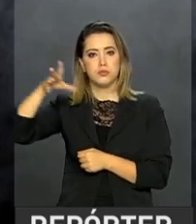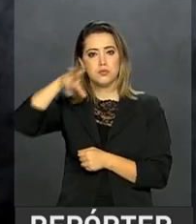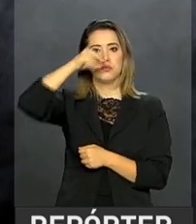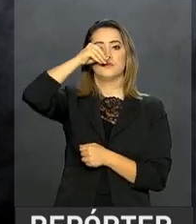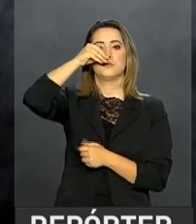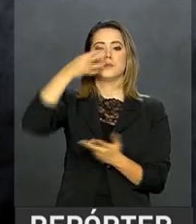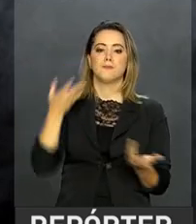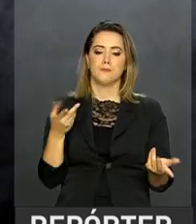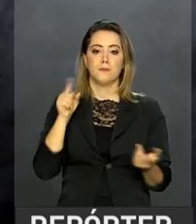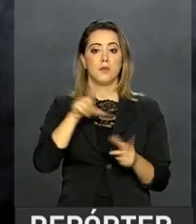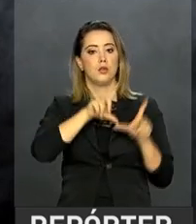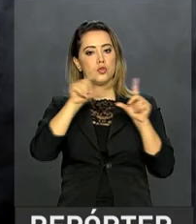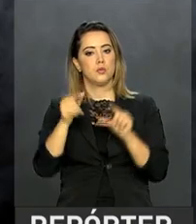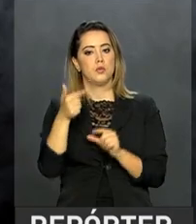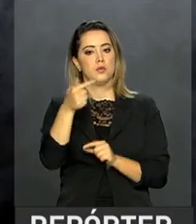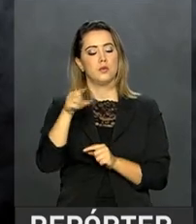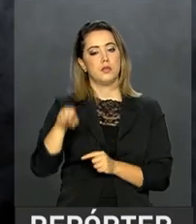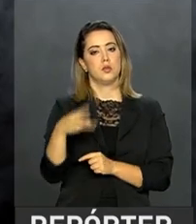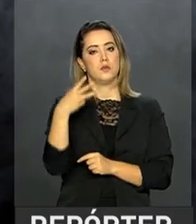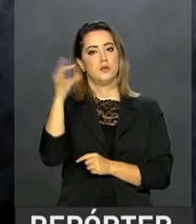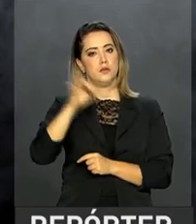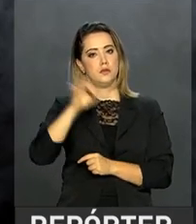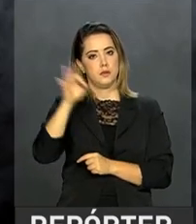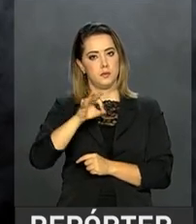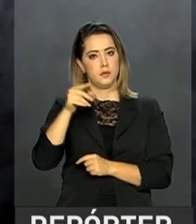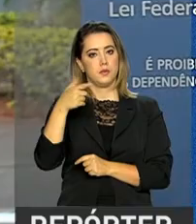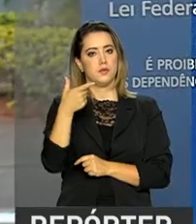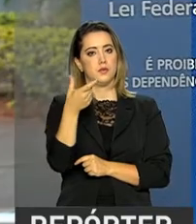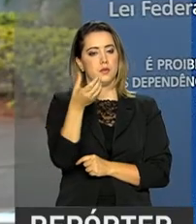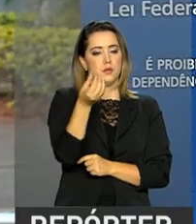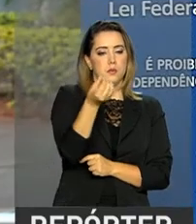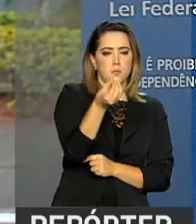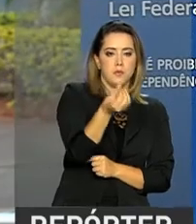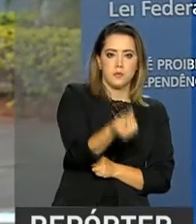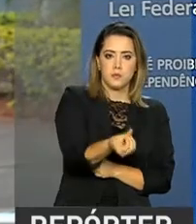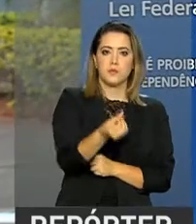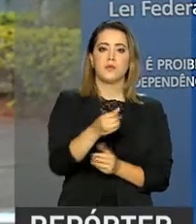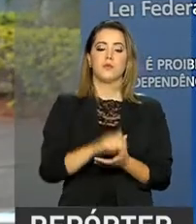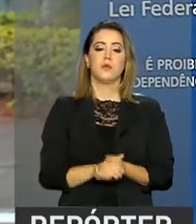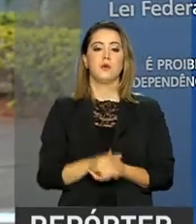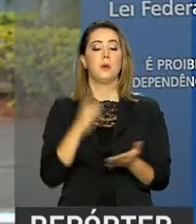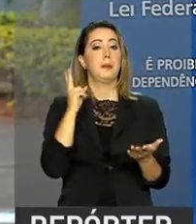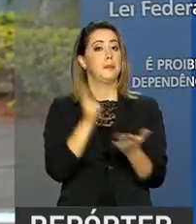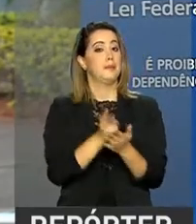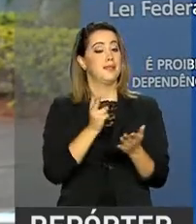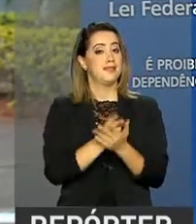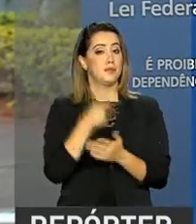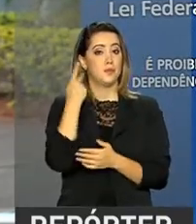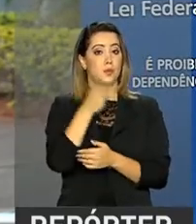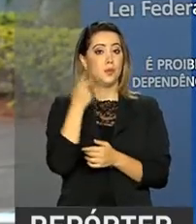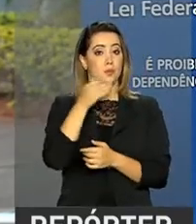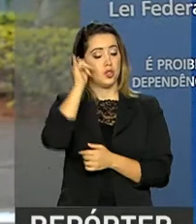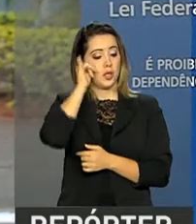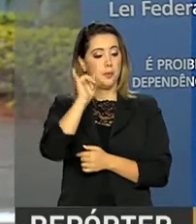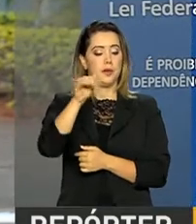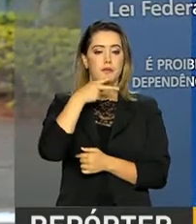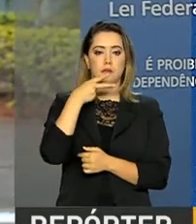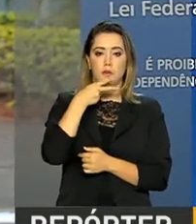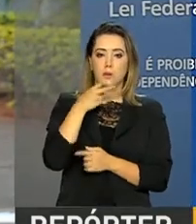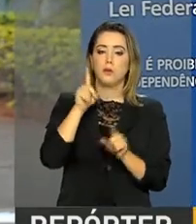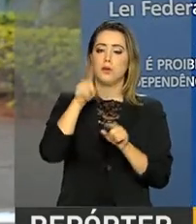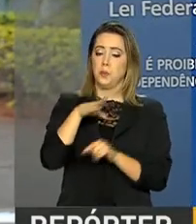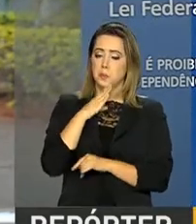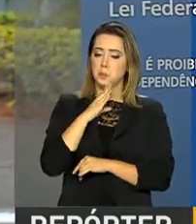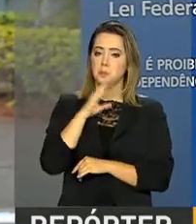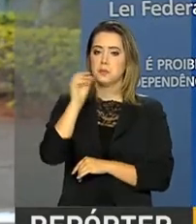2009 para 7,3% em 2016. Mesmo com políticas públicas de combate ao fumo, reconhecidas pela